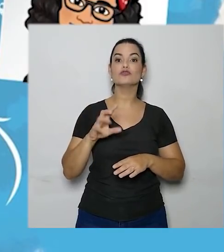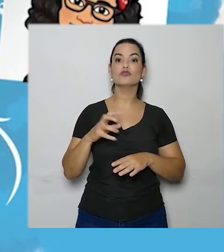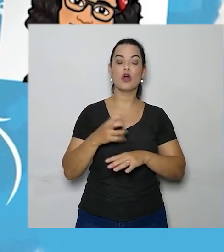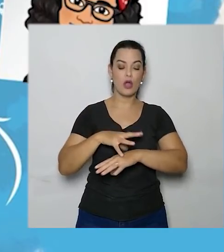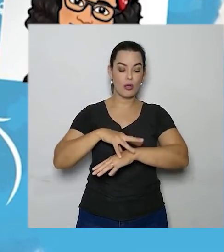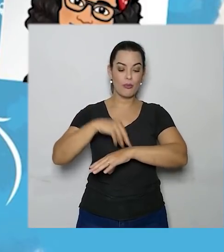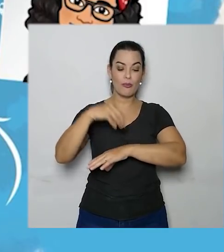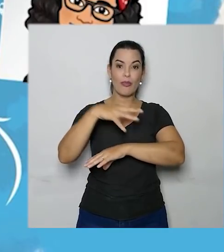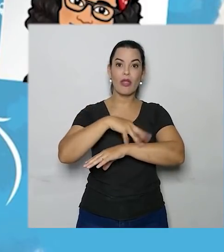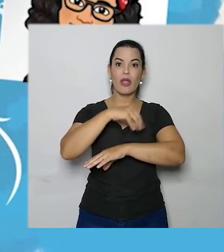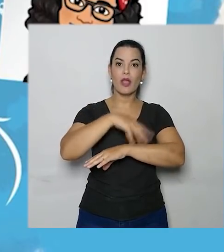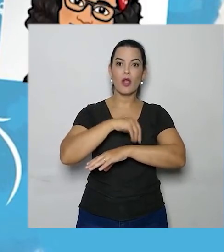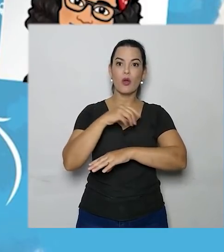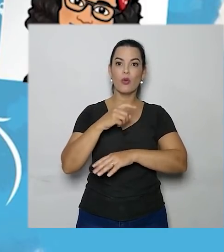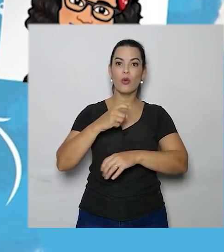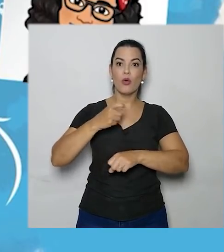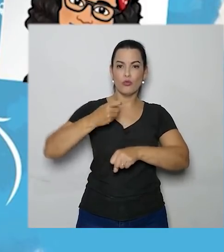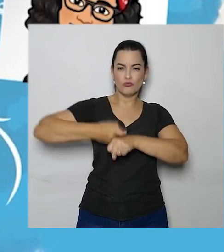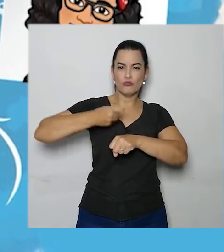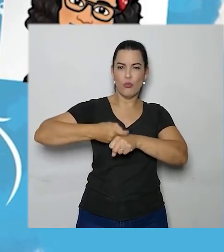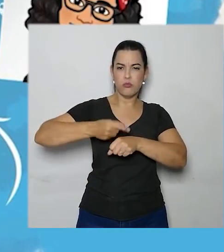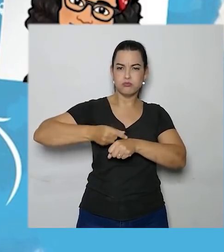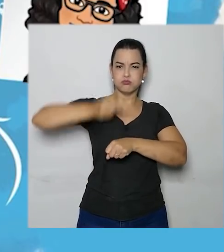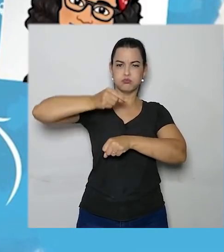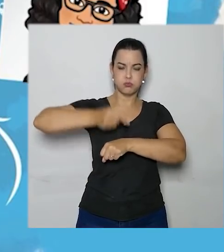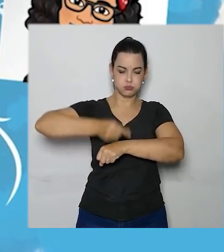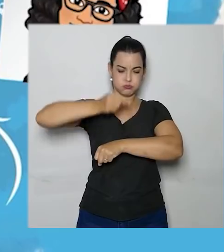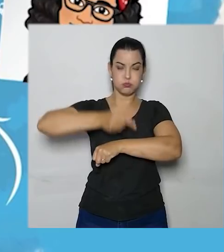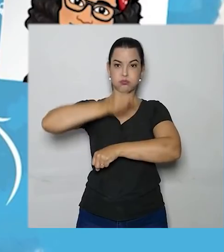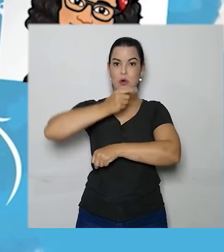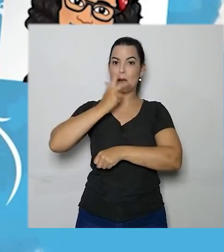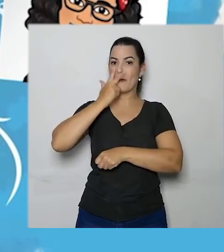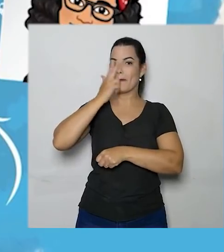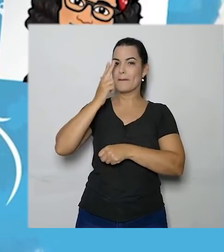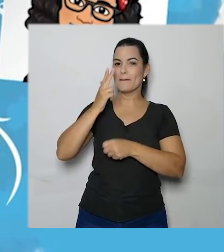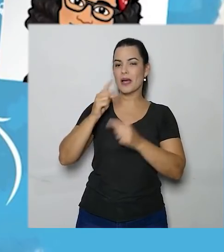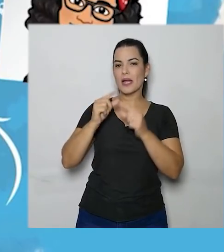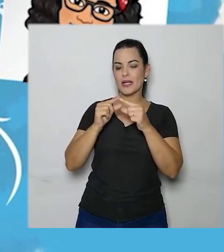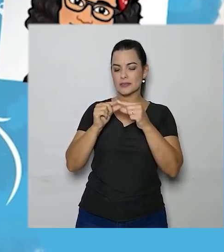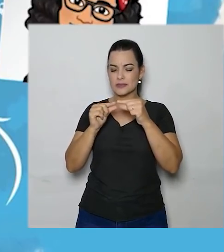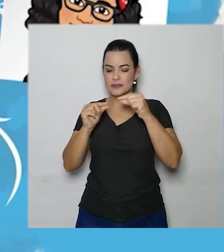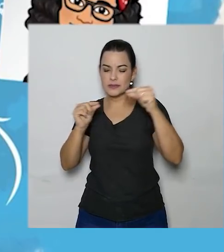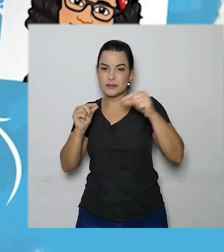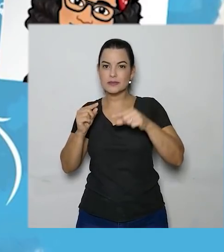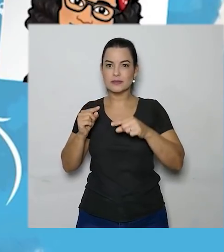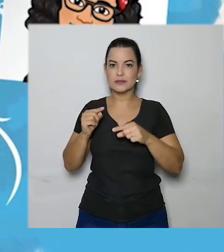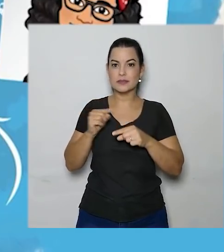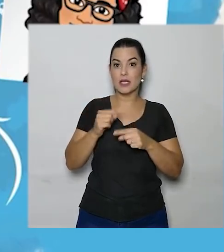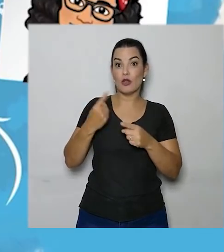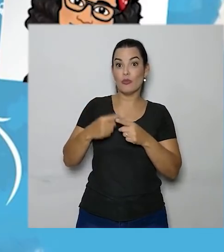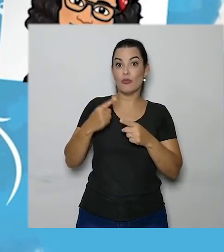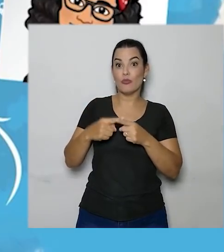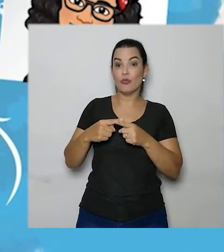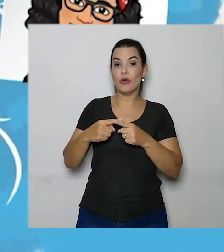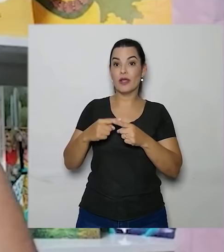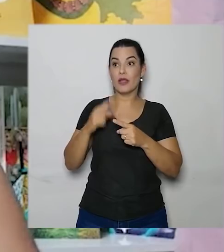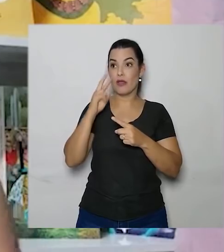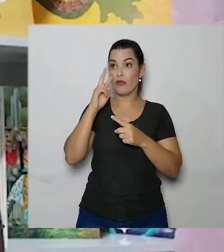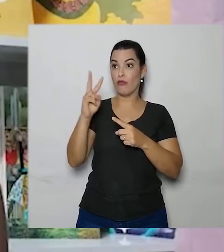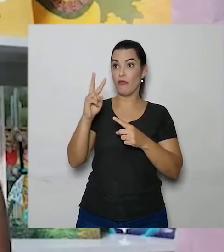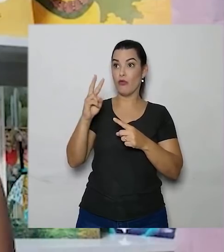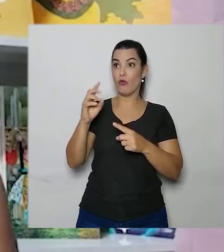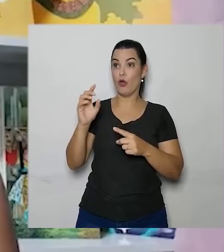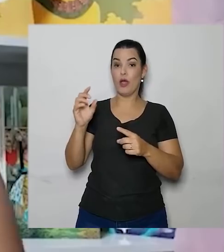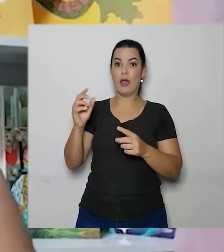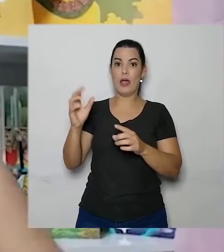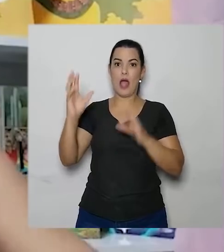pelos rígidos em formato de agulha que se desprendem quando ele se vê ameaçado por algum predador. Agora